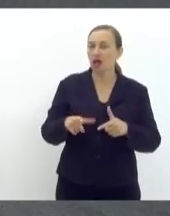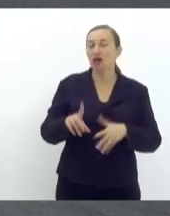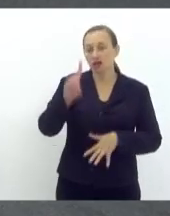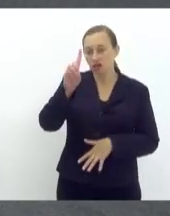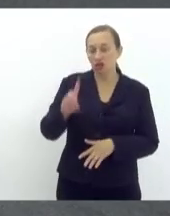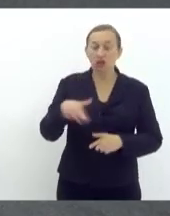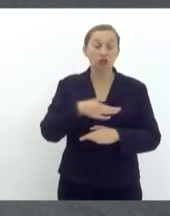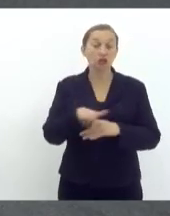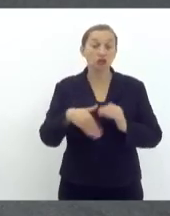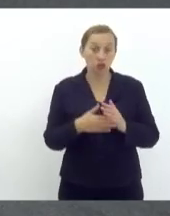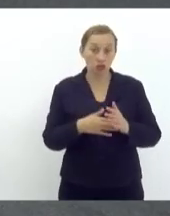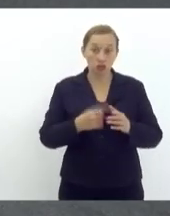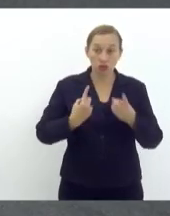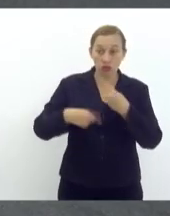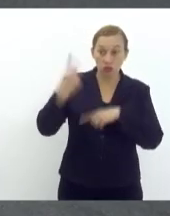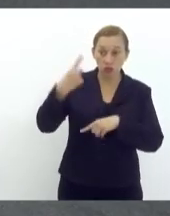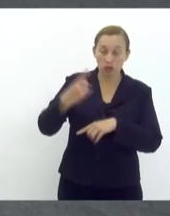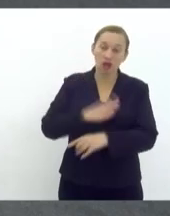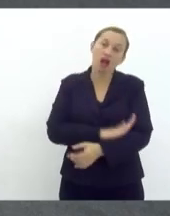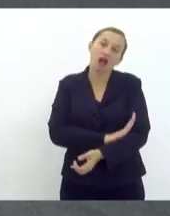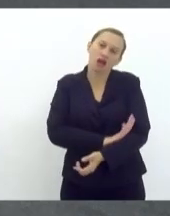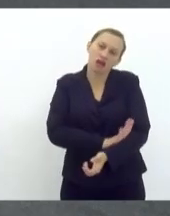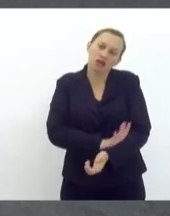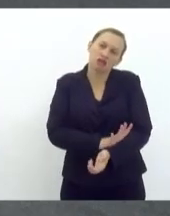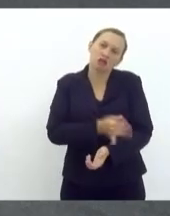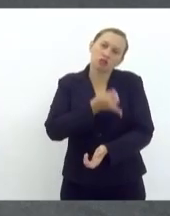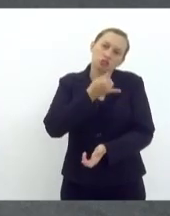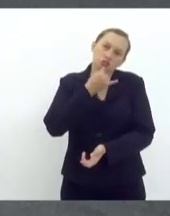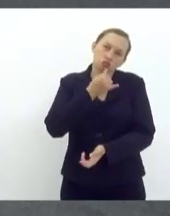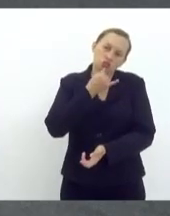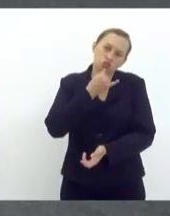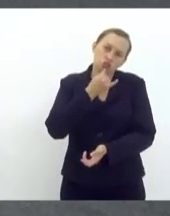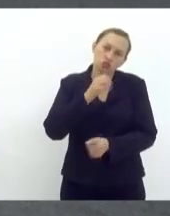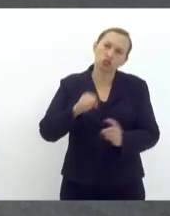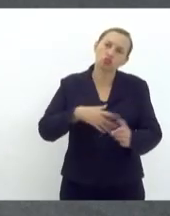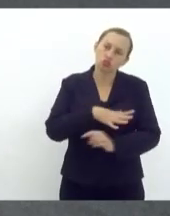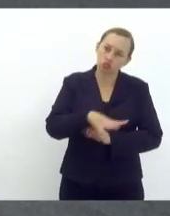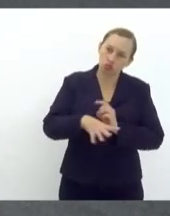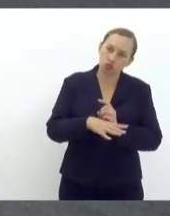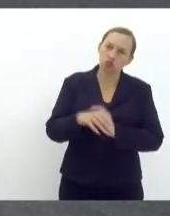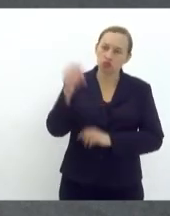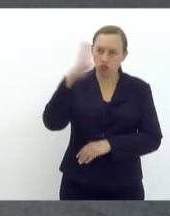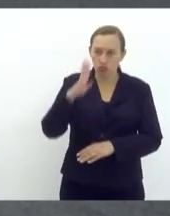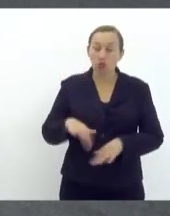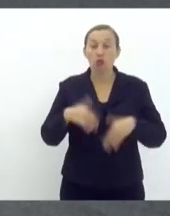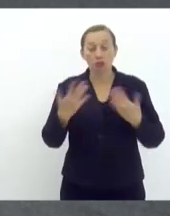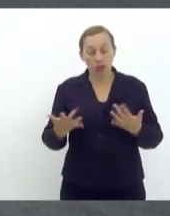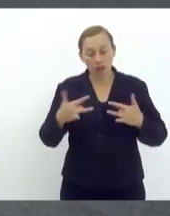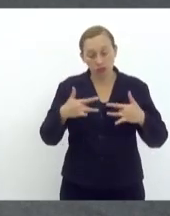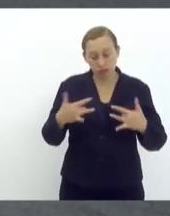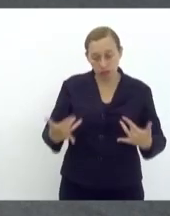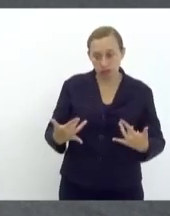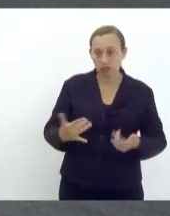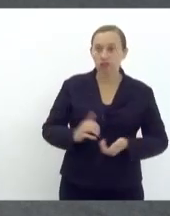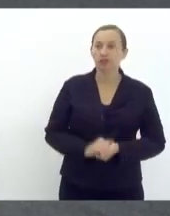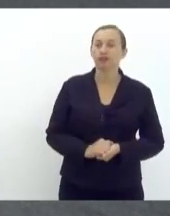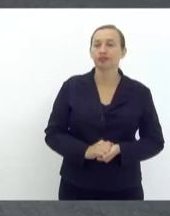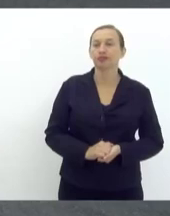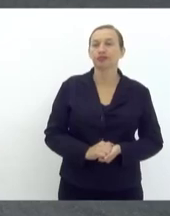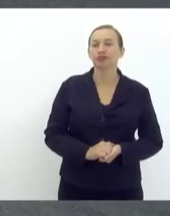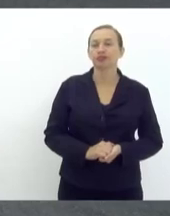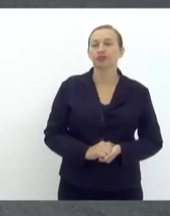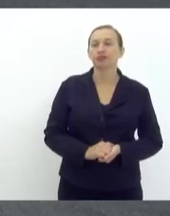vai nos levar a superar o racismo tão intrínseco a nossa sociabilidade no Brasil Então minha solidariedade né